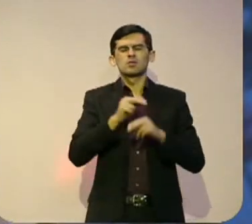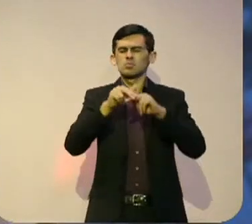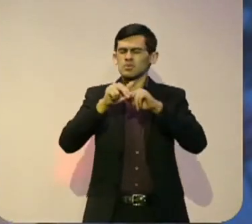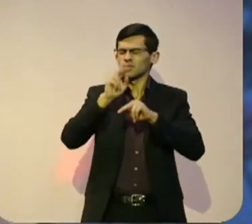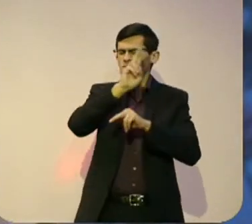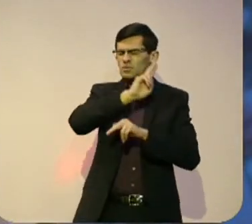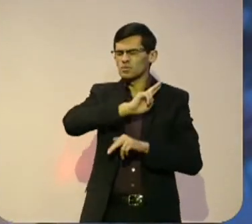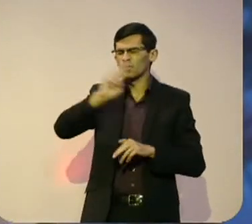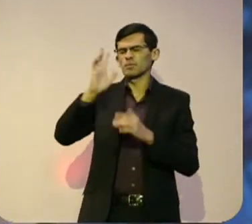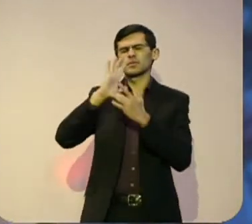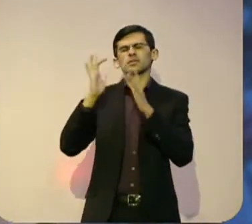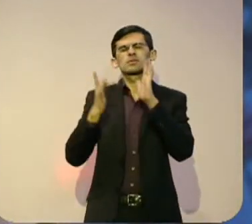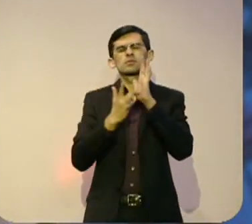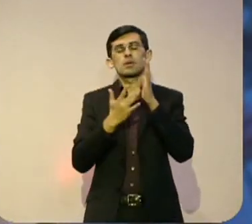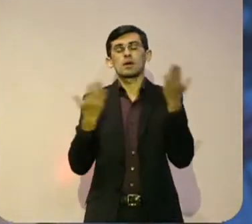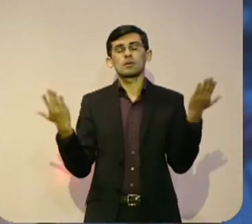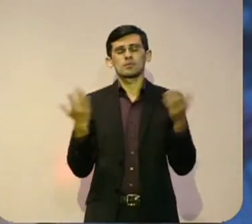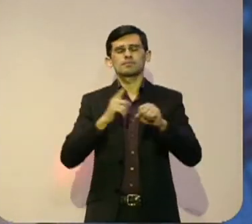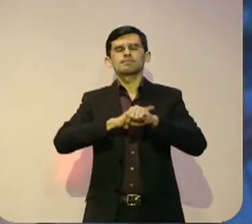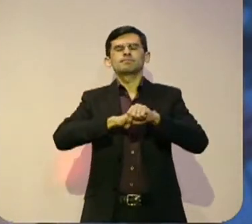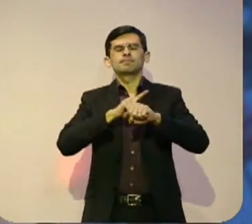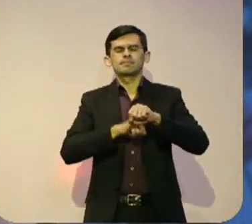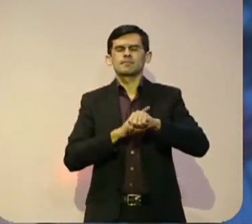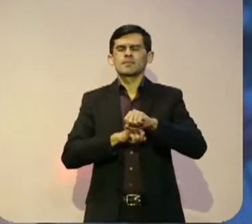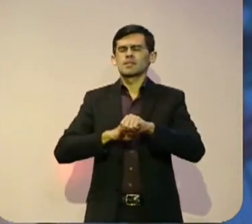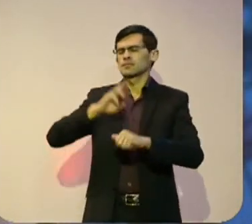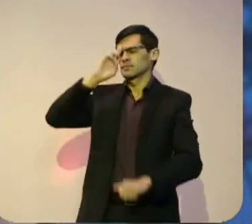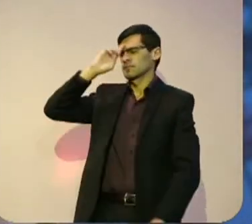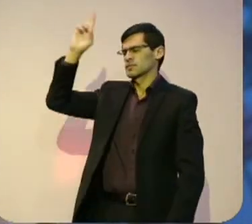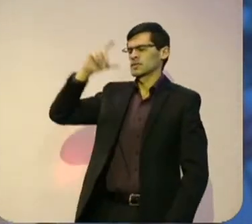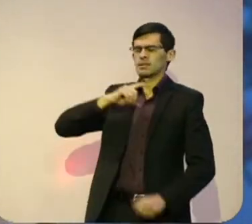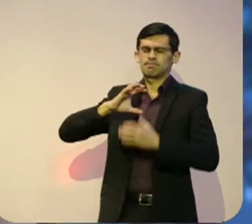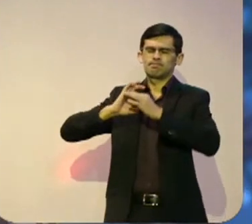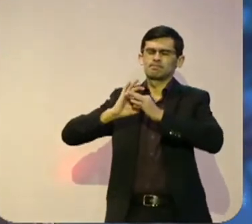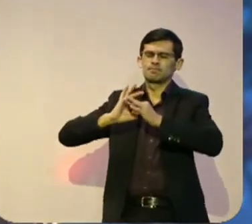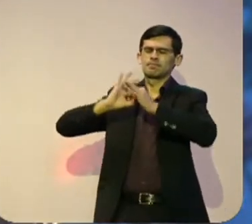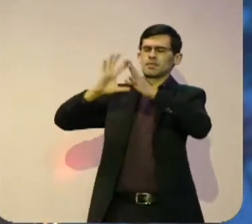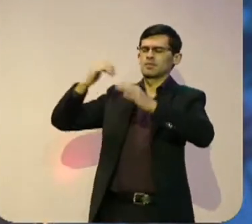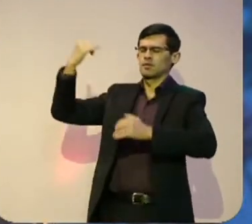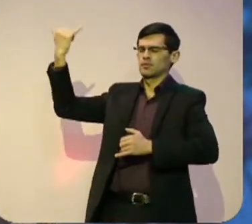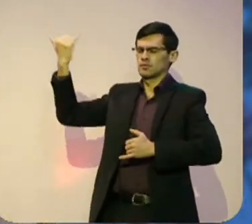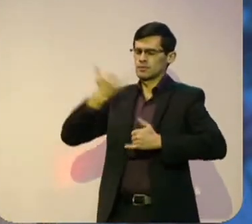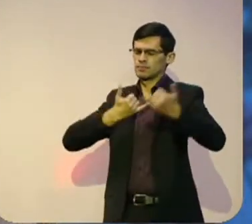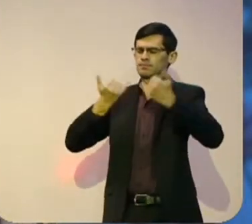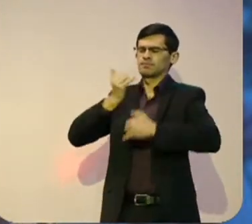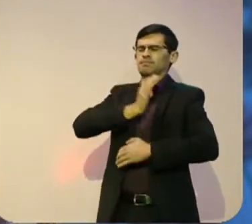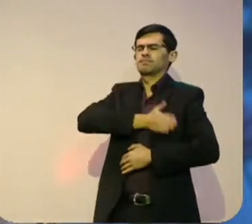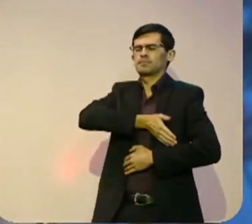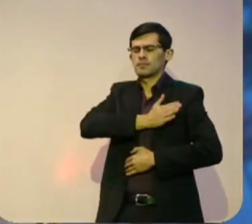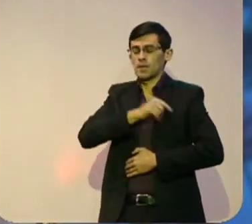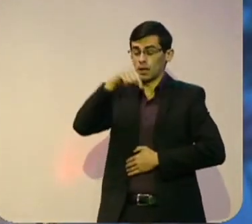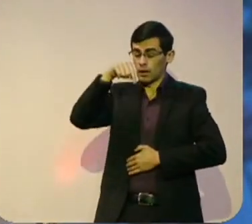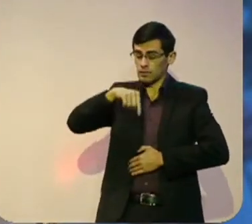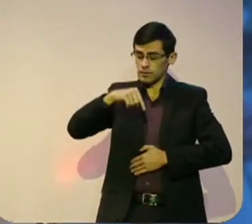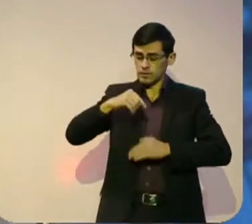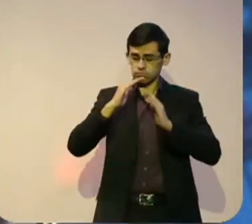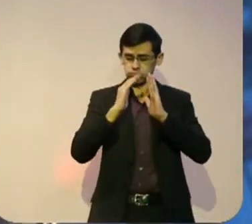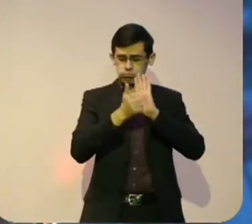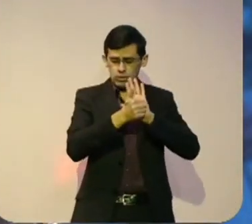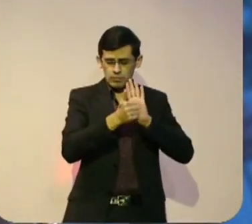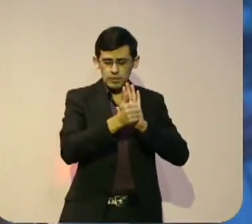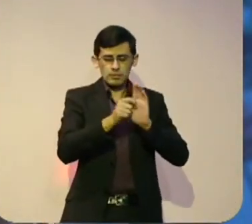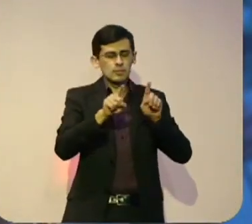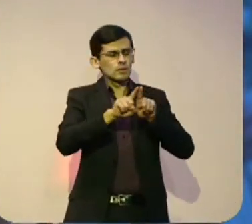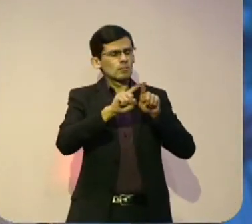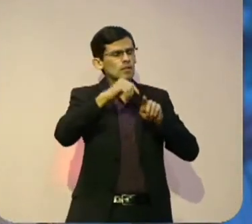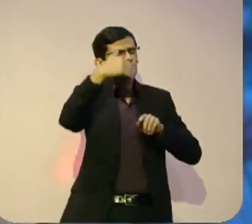de Jesus, que neste tempo o Senhor tenha toda a liberdade de falar ao nosso coração, aqui presencialmente, do outro